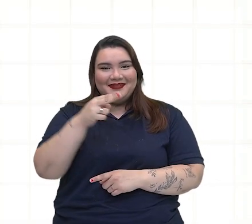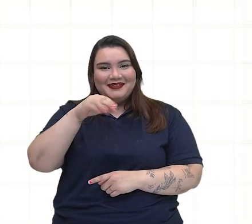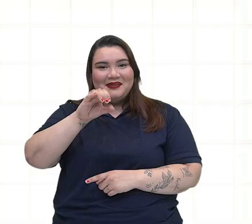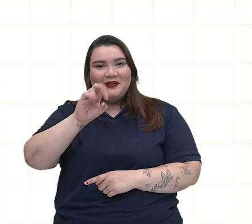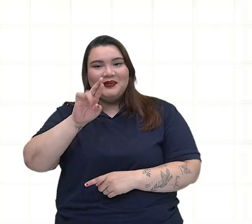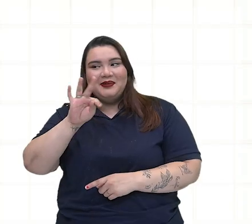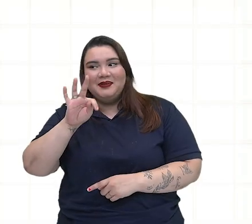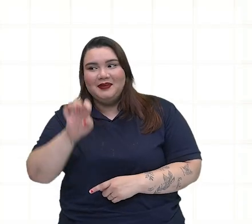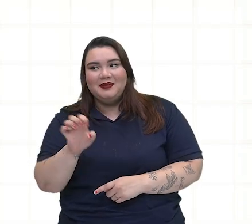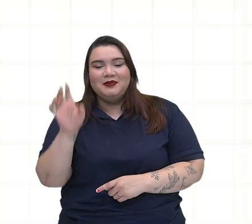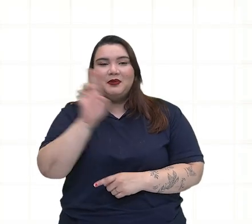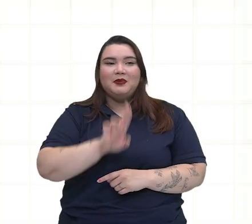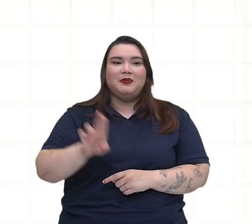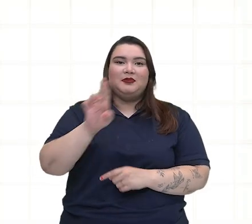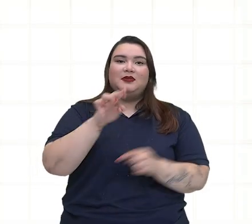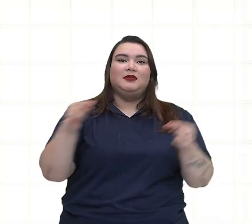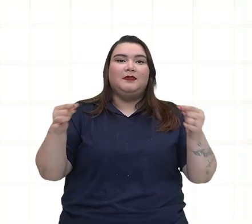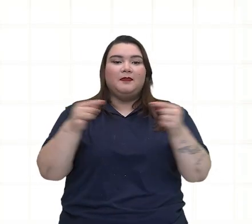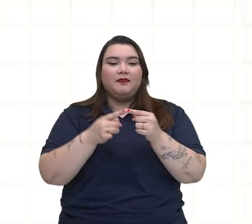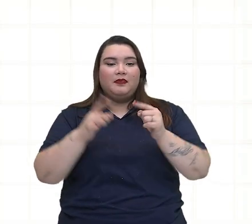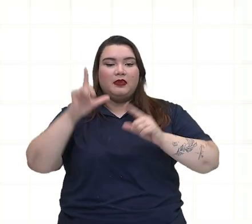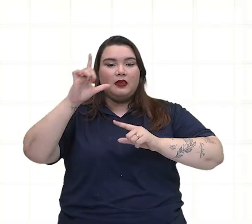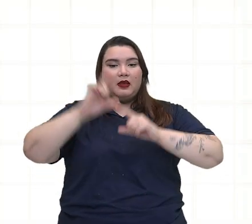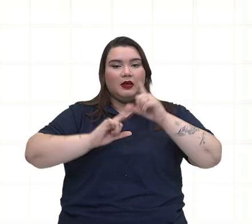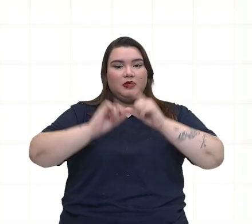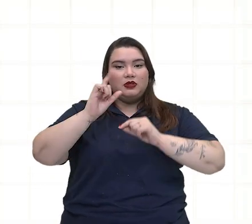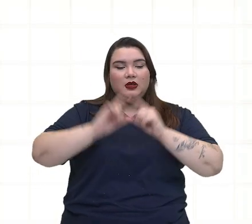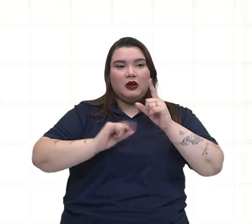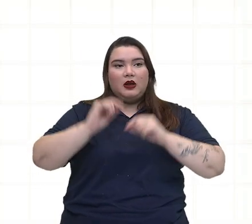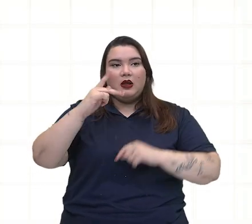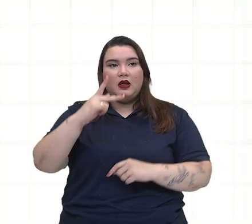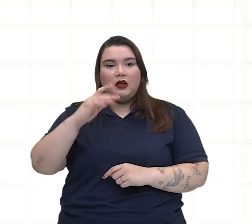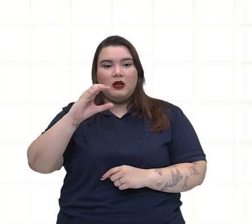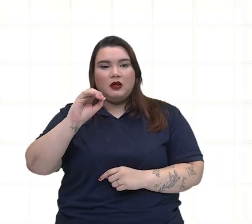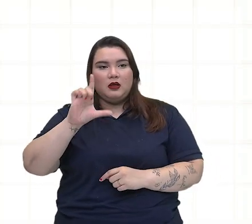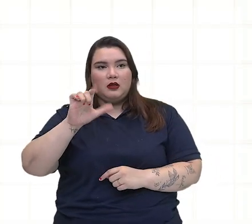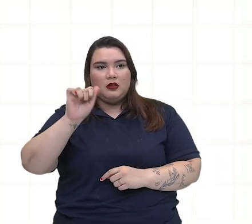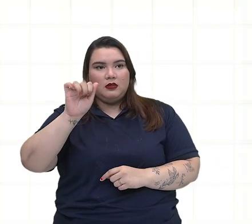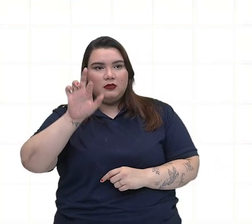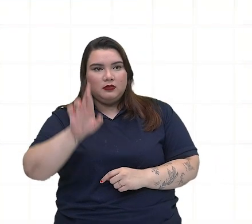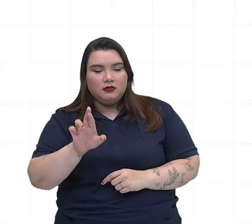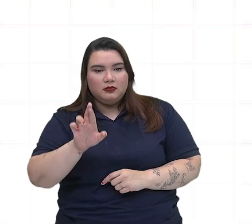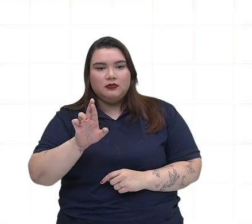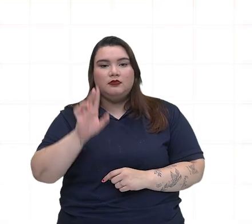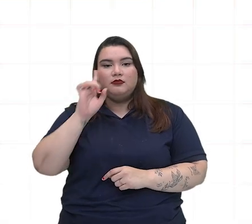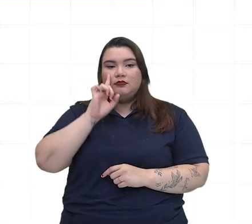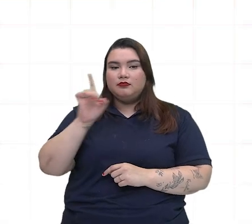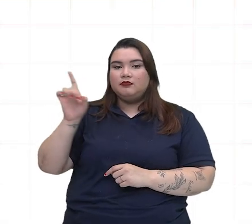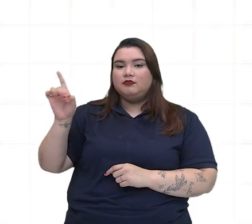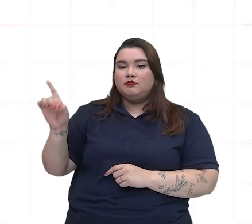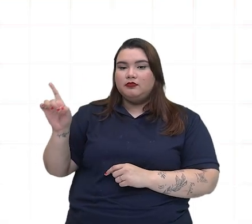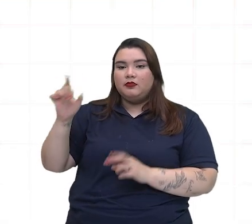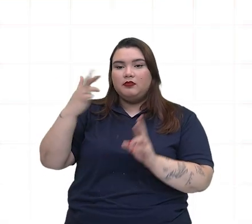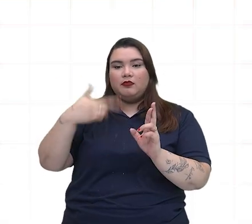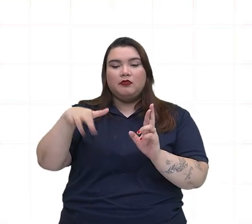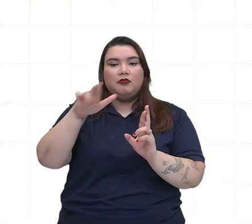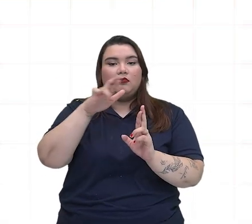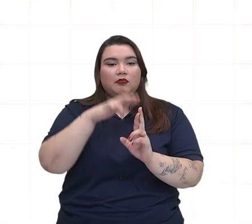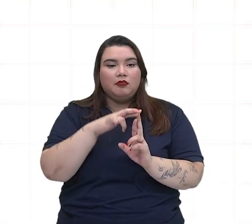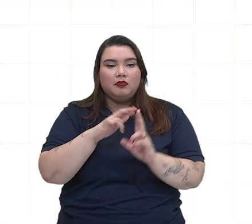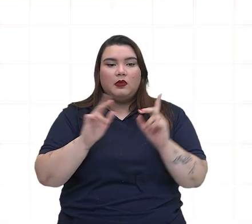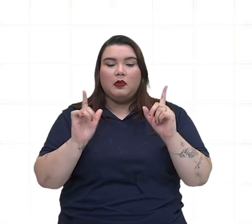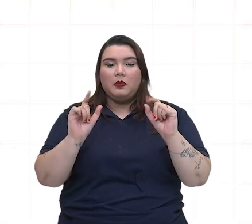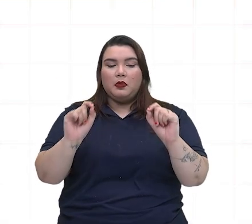utilizando como meio de orientação a estrela polar. A estrela polar, ela é uma